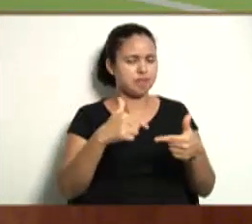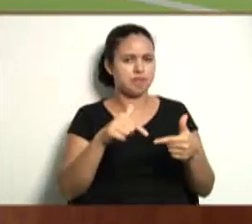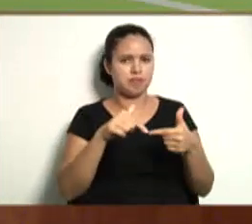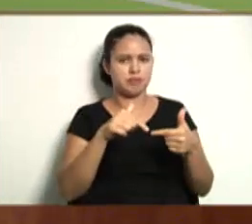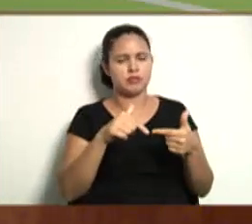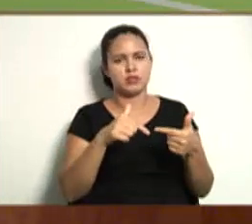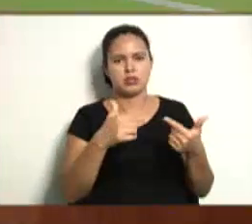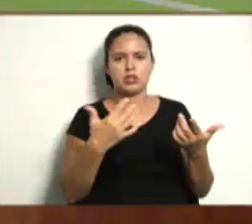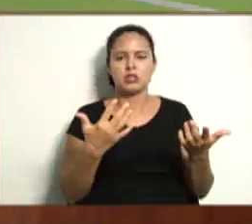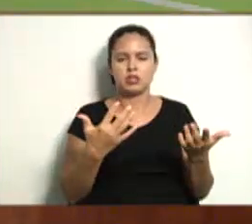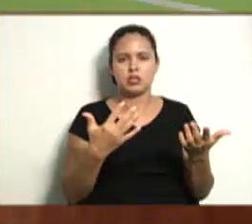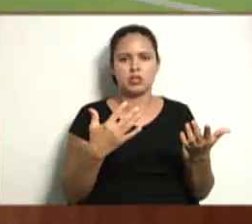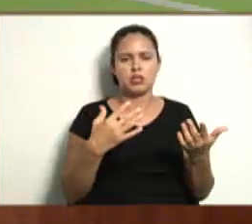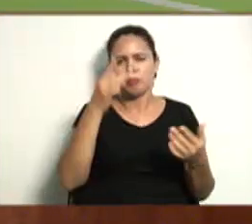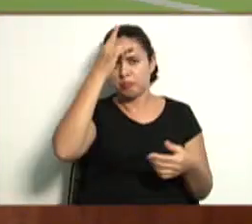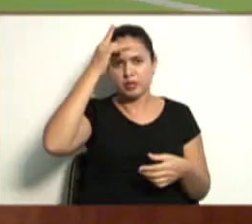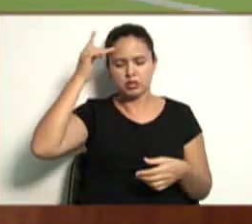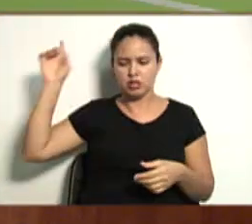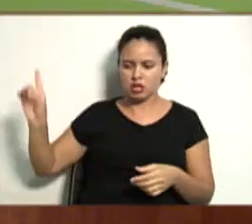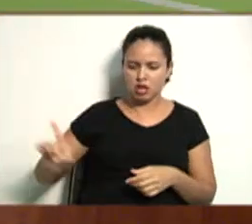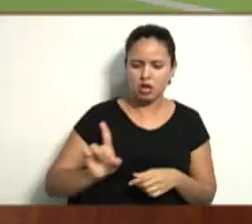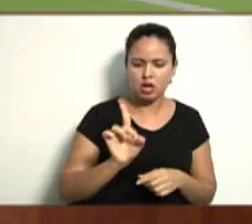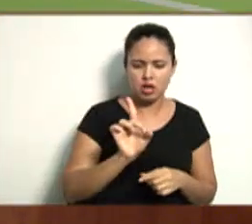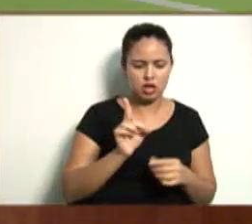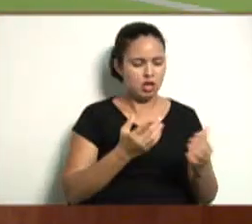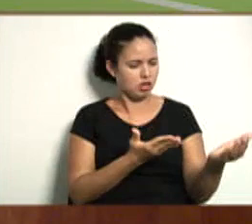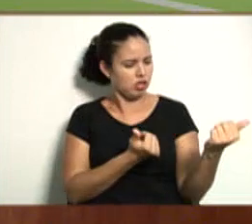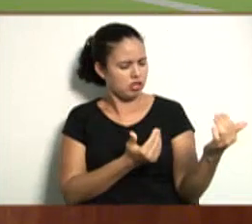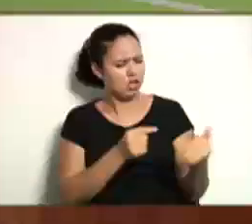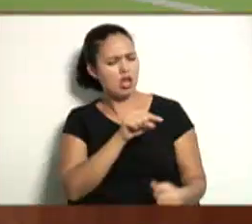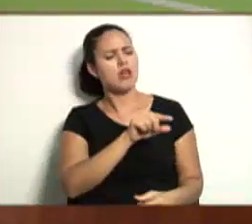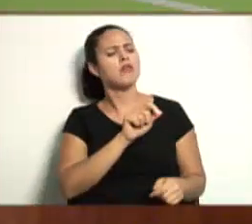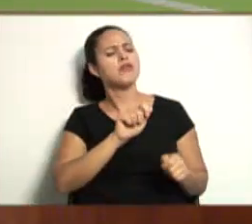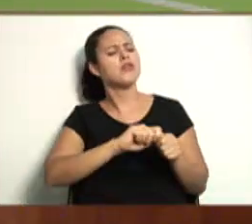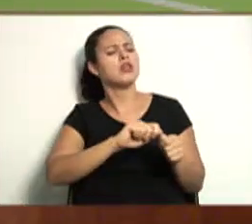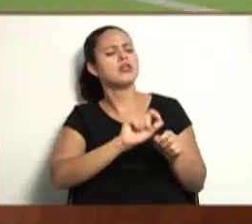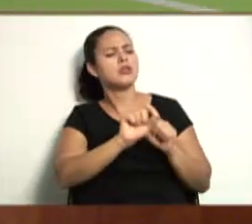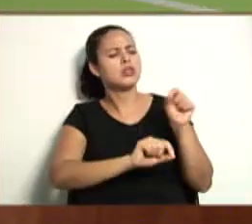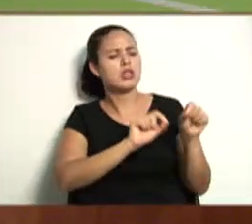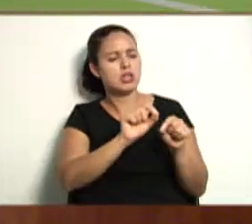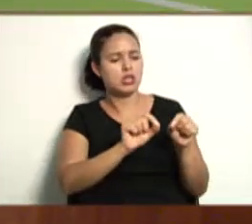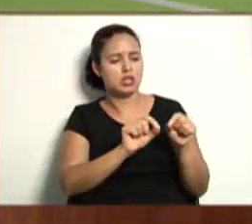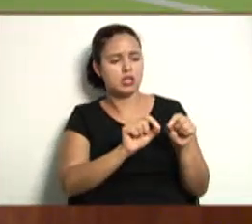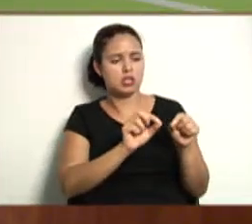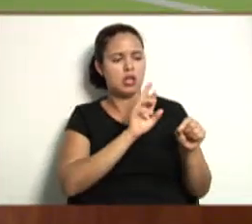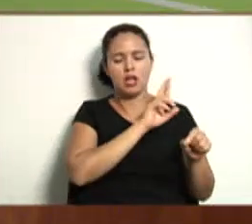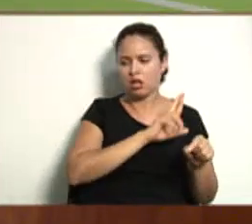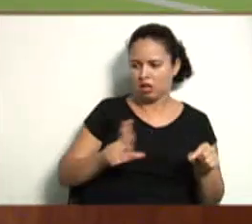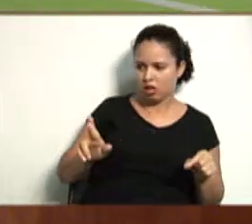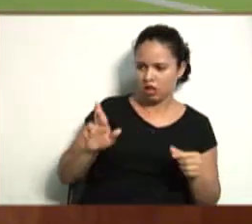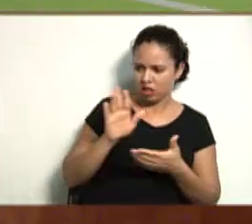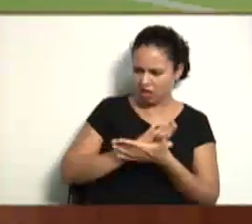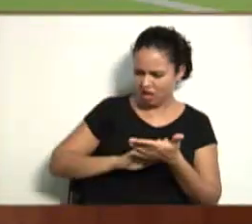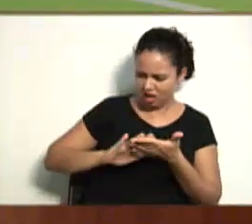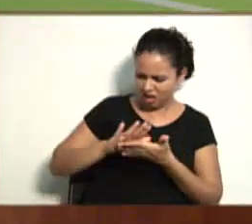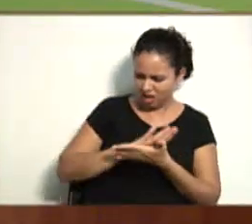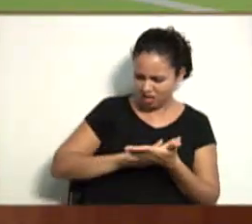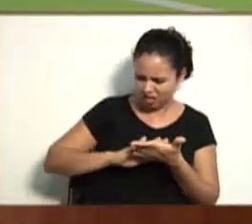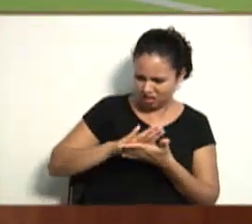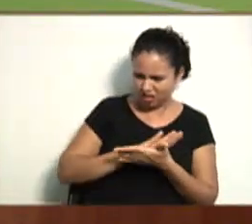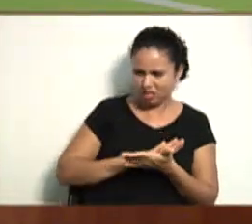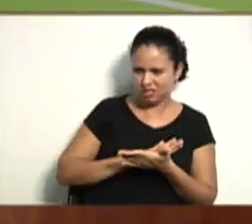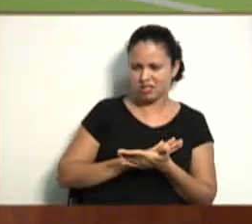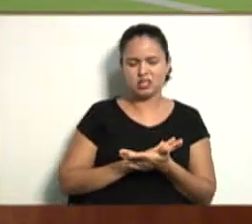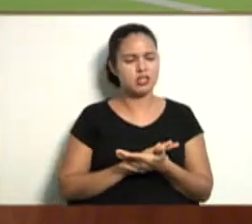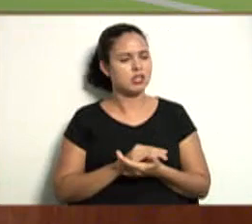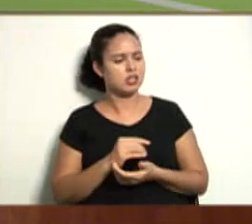os adolescentes e perguntam para eles: ei, o que você faz? Aí ele fala: nada. Nada não.